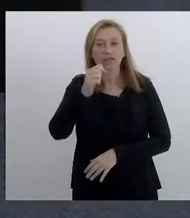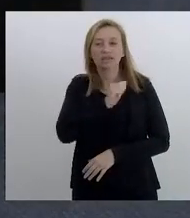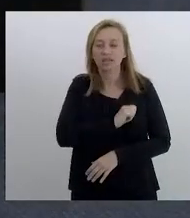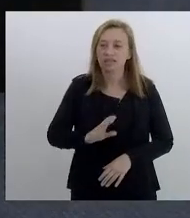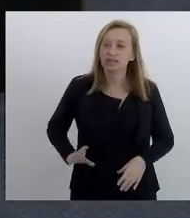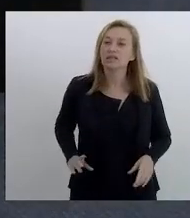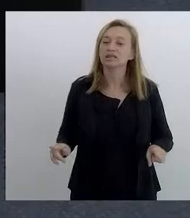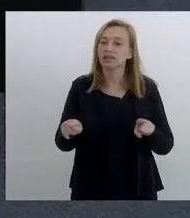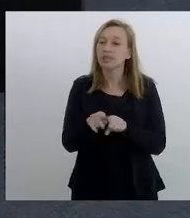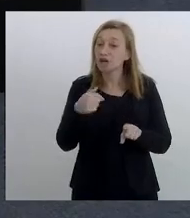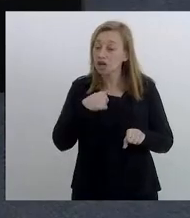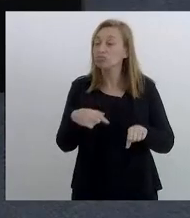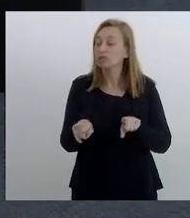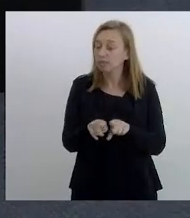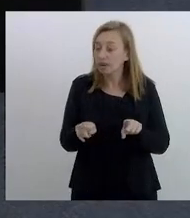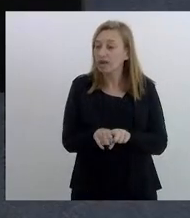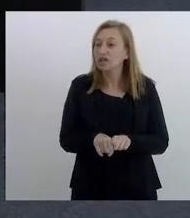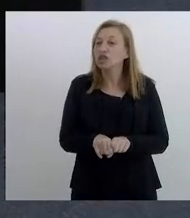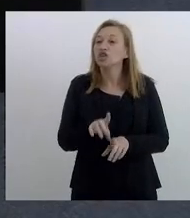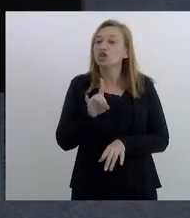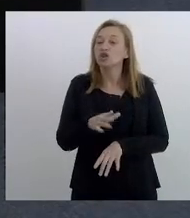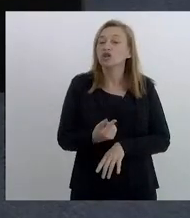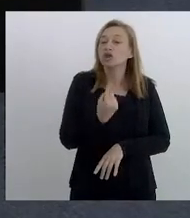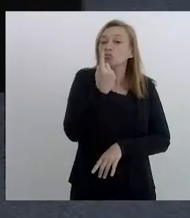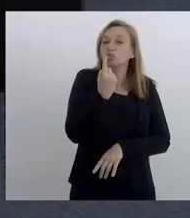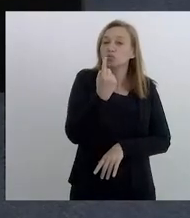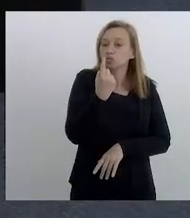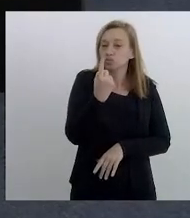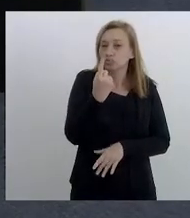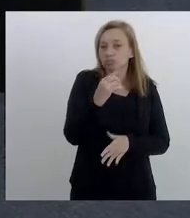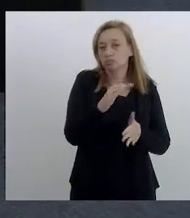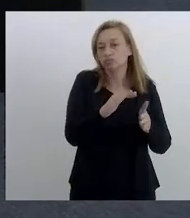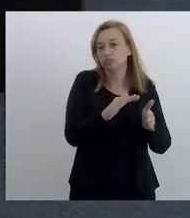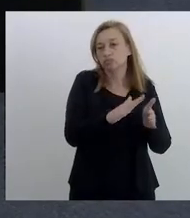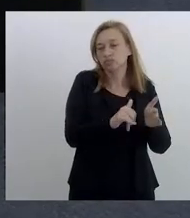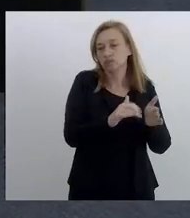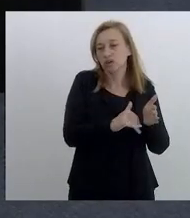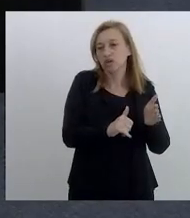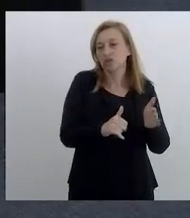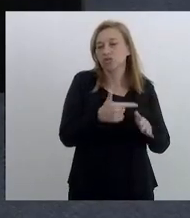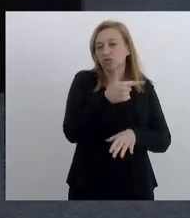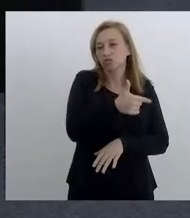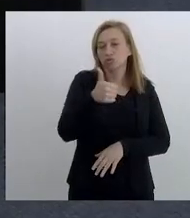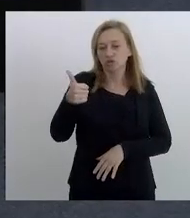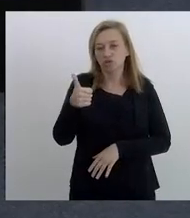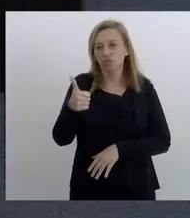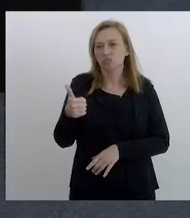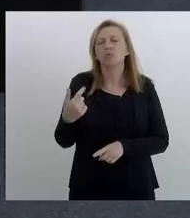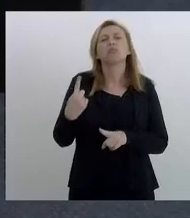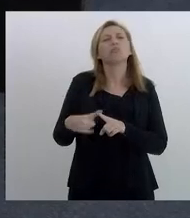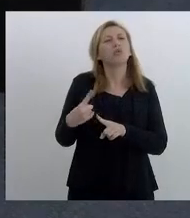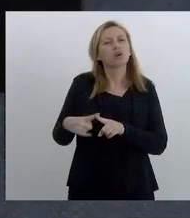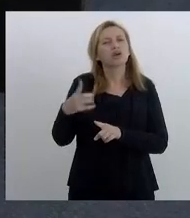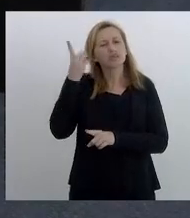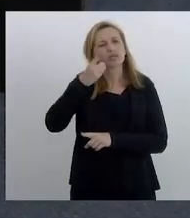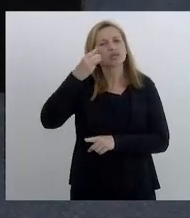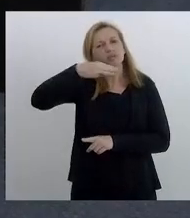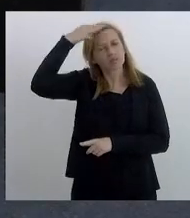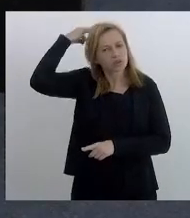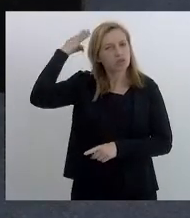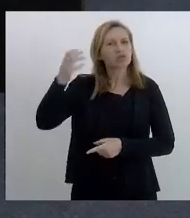eu já emendei, porque só tem um teto de gasto possível, que é 2021. E por quê, deputado Márcio